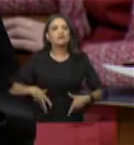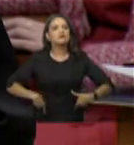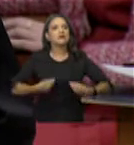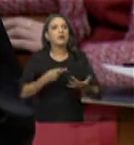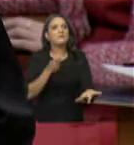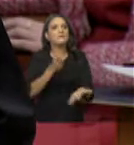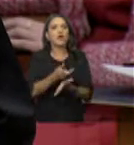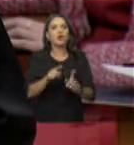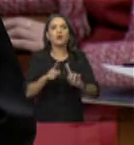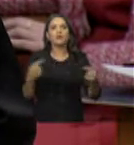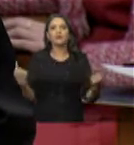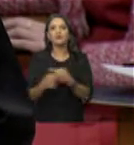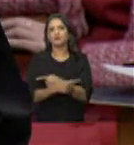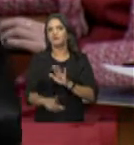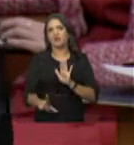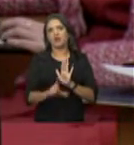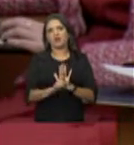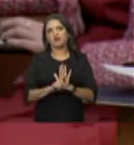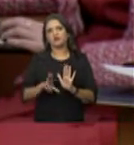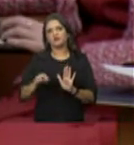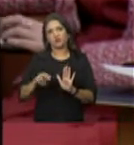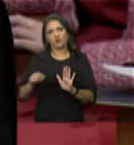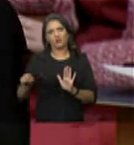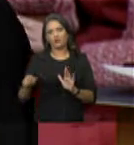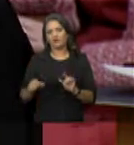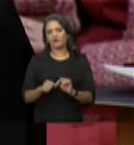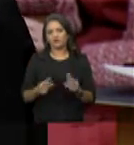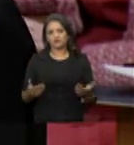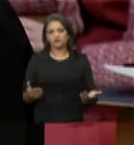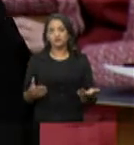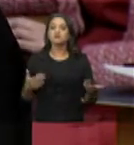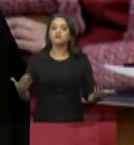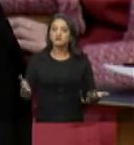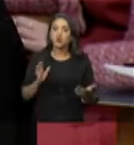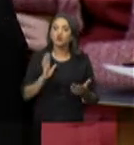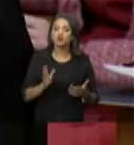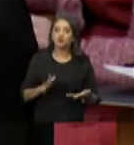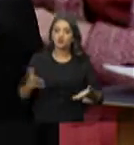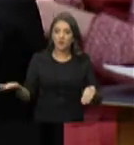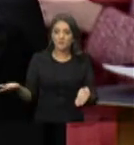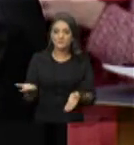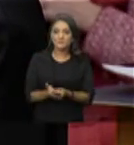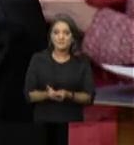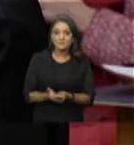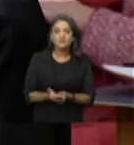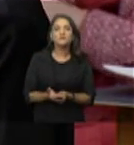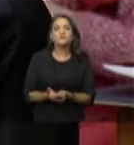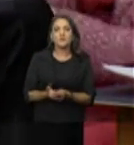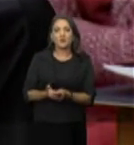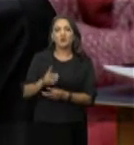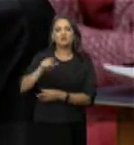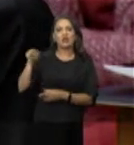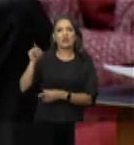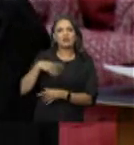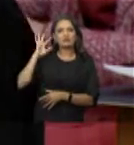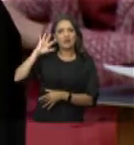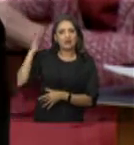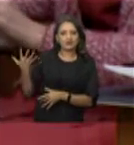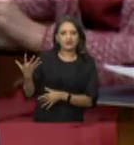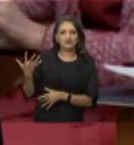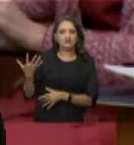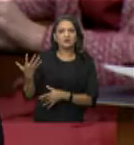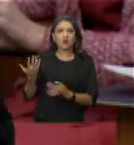legitimamente pela união e uma vez julgada procedente a ação rescisória esses valores não sejam